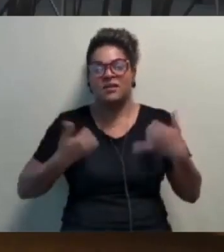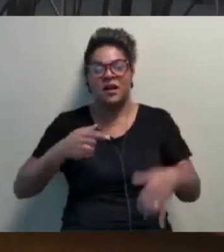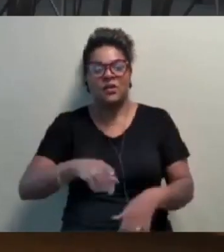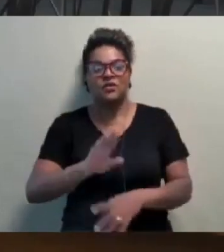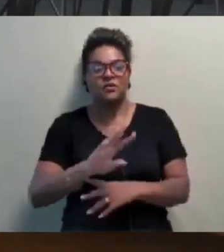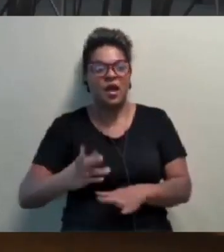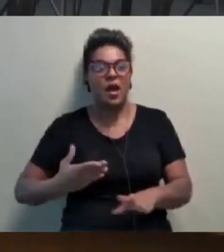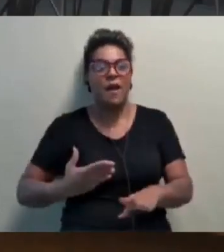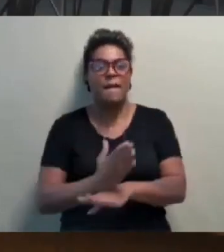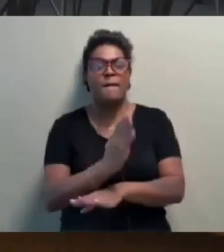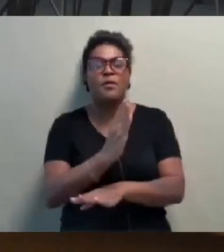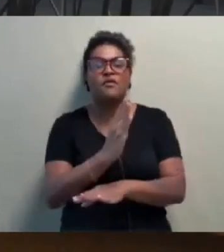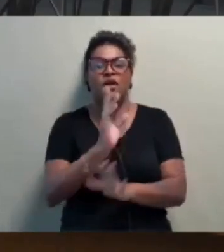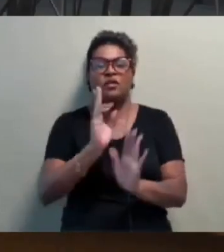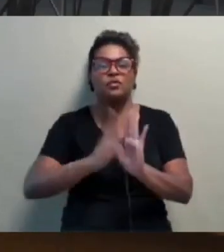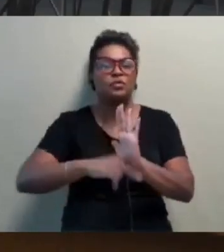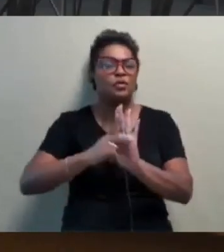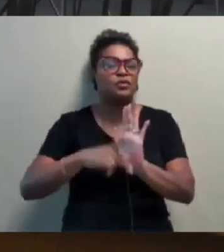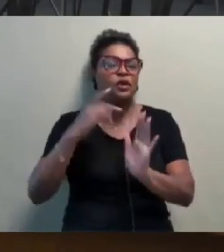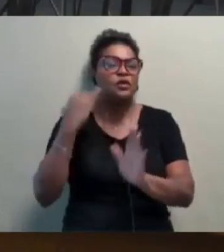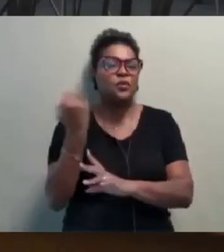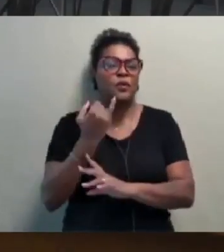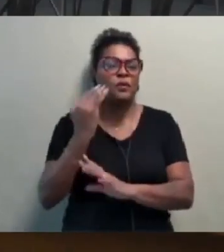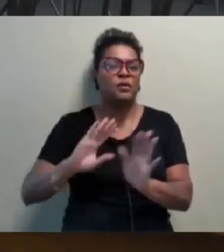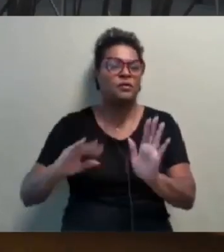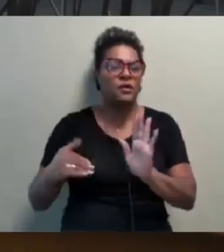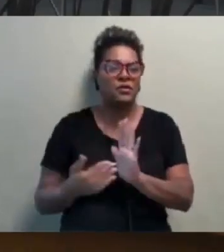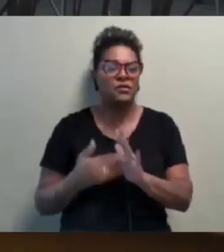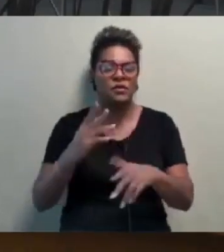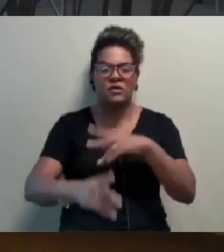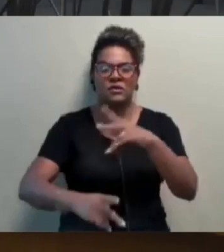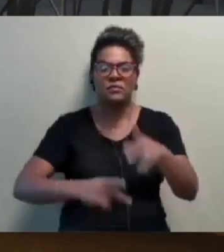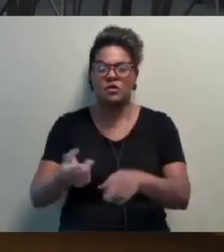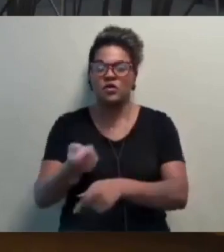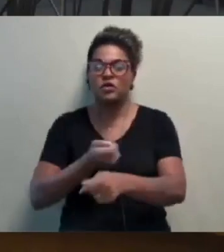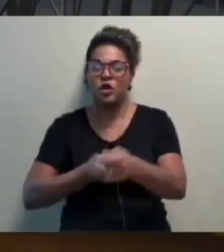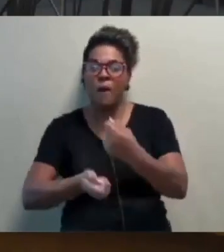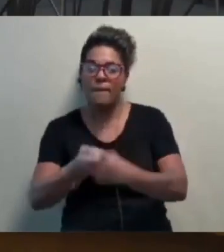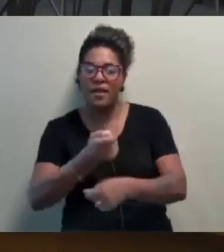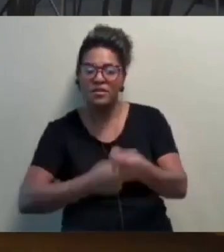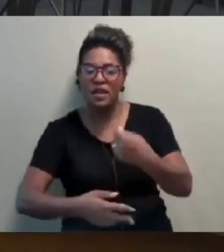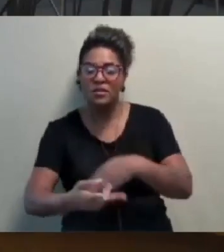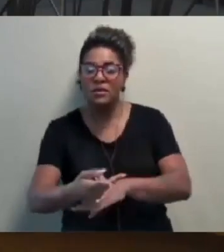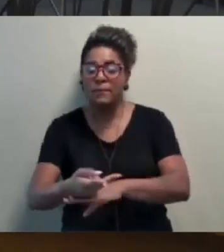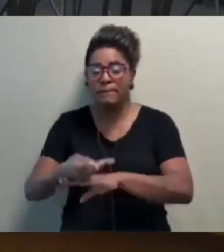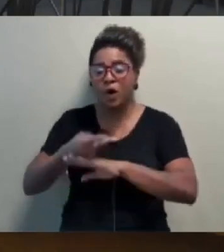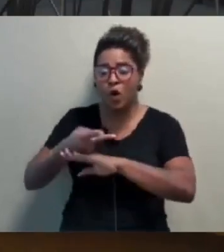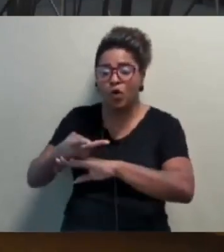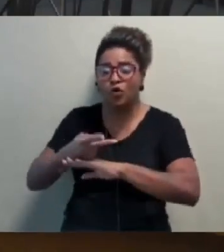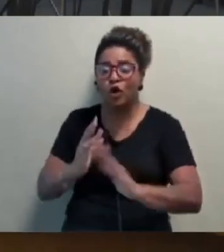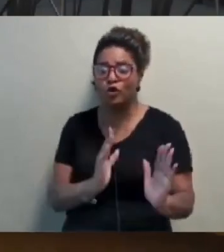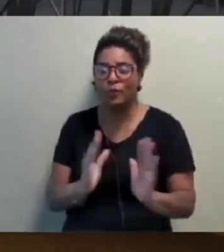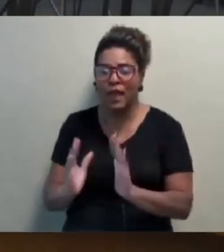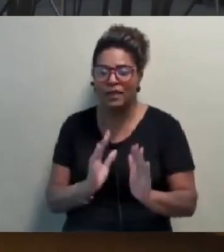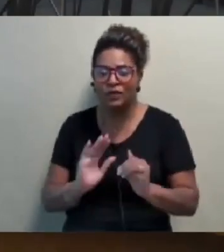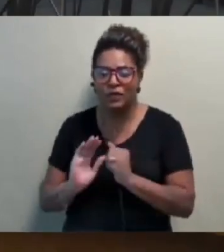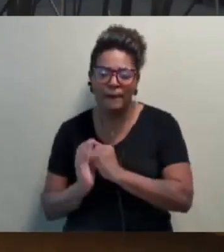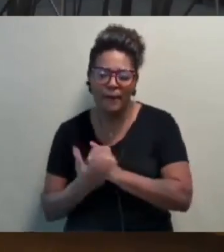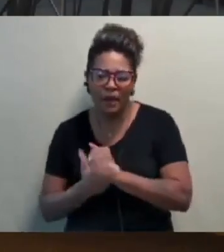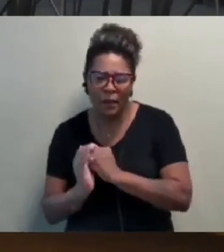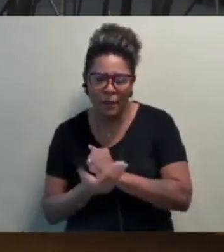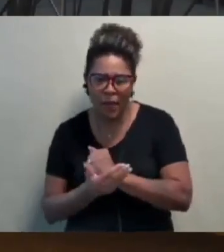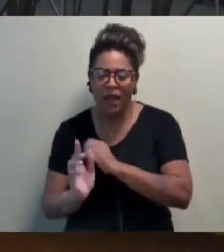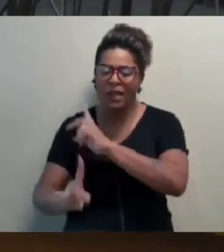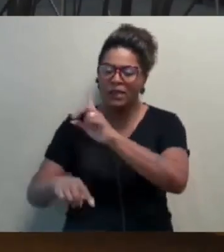um projeto tão importante para todos aqueles comerciantes que nos procuraram durante a pandemia, que nos procuraram após